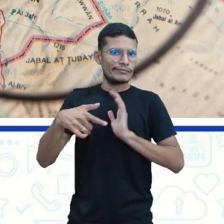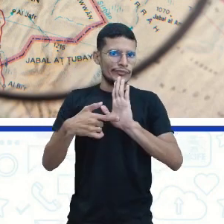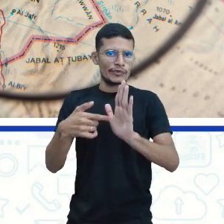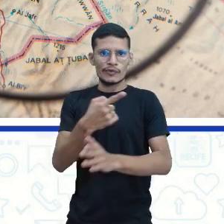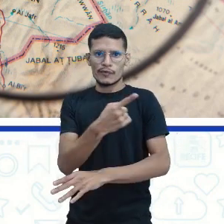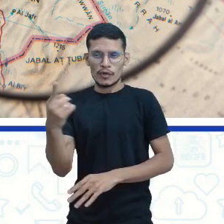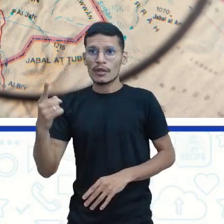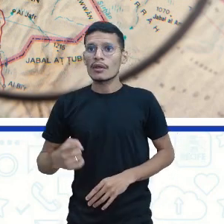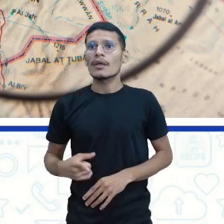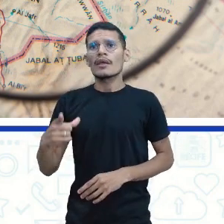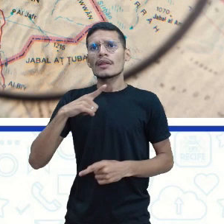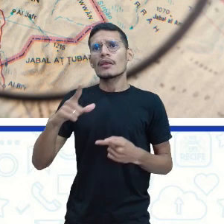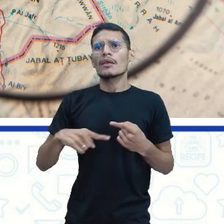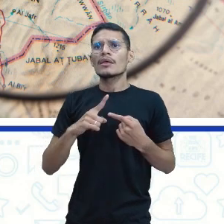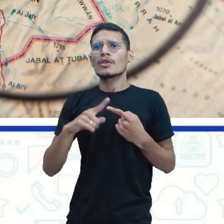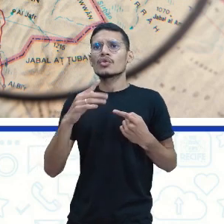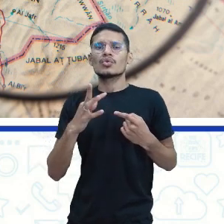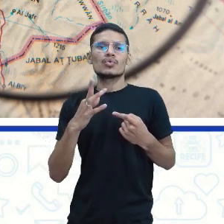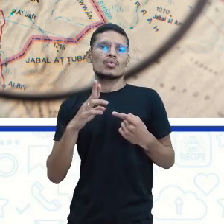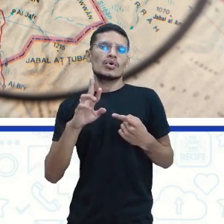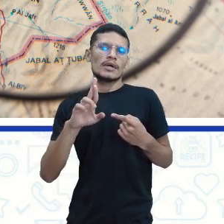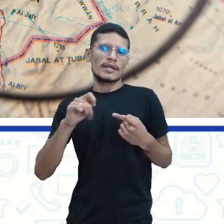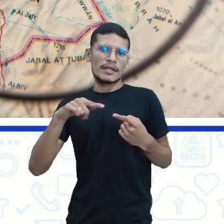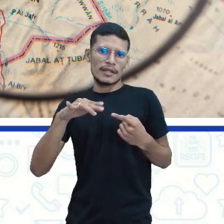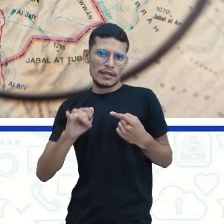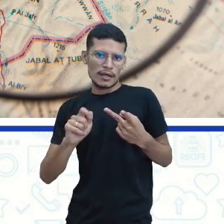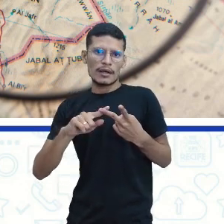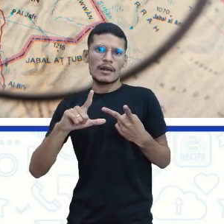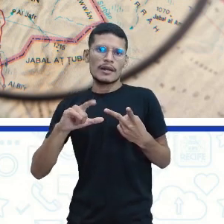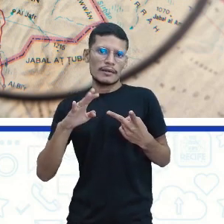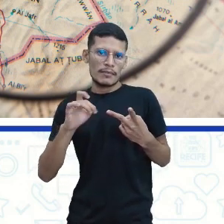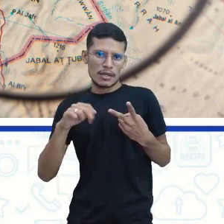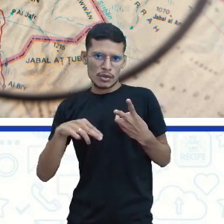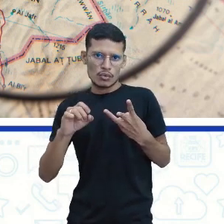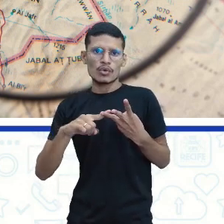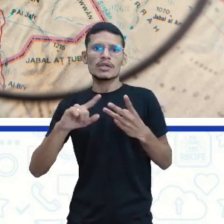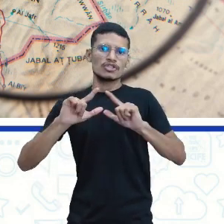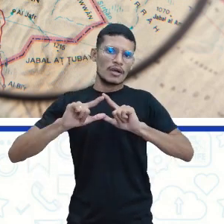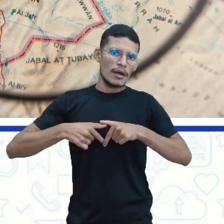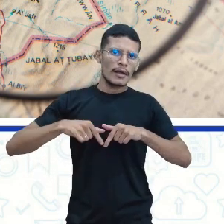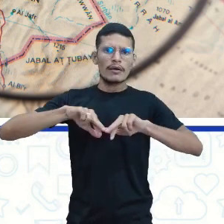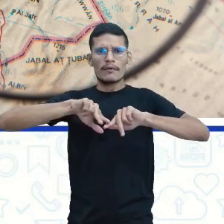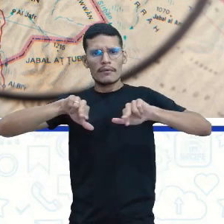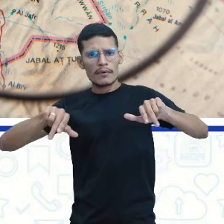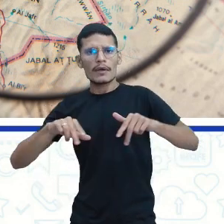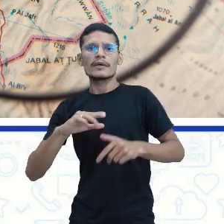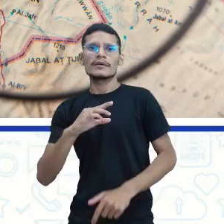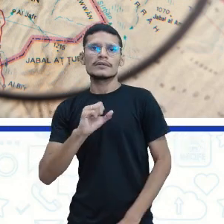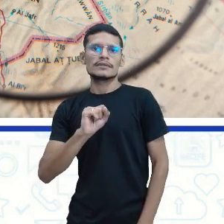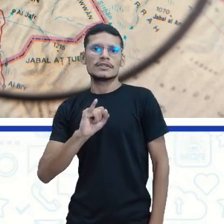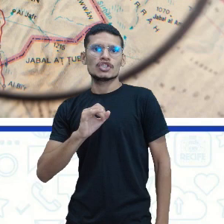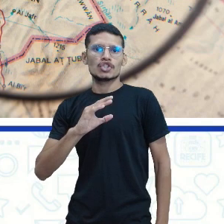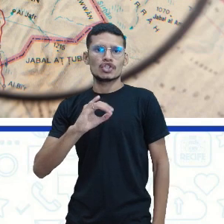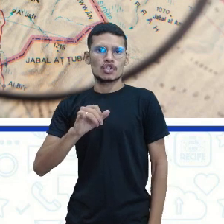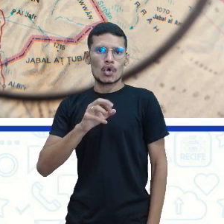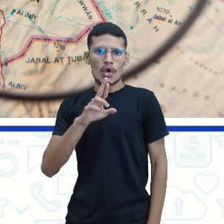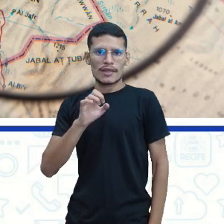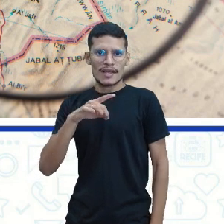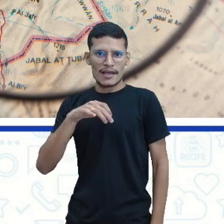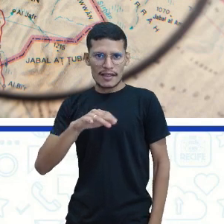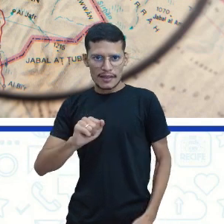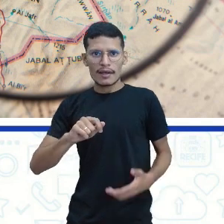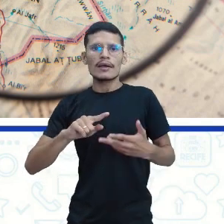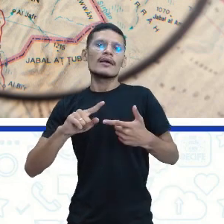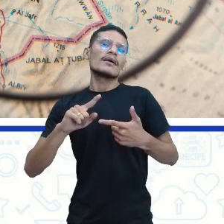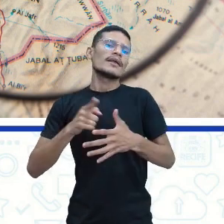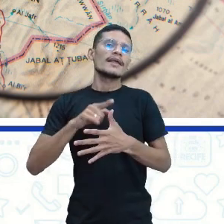tem a Turquia, a Síria, o Líbano, o Israel, né, o território palestino, a Cisjordânia, o Iraque, né, uma partezinha